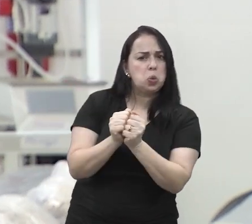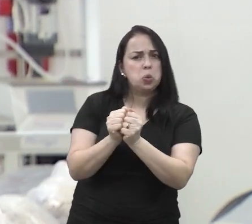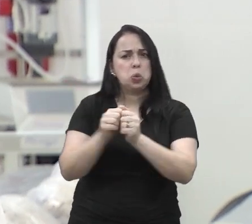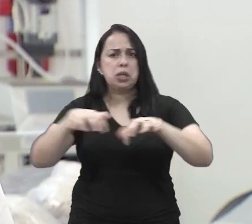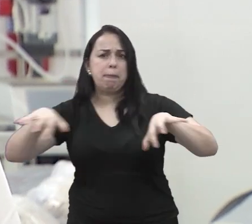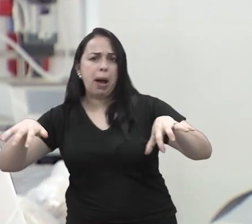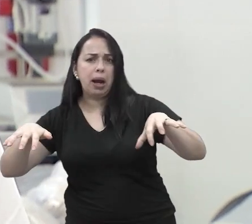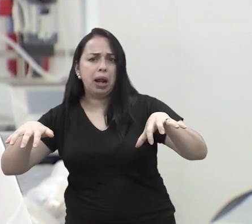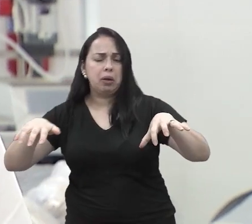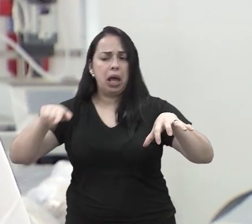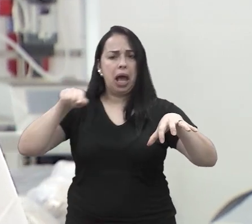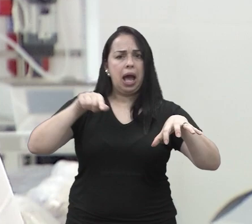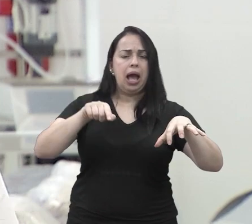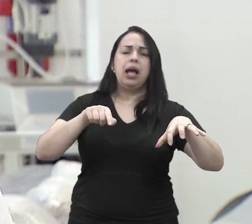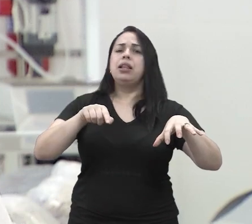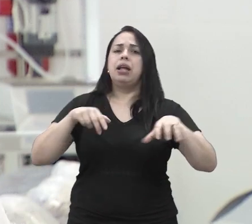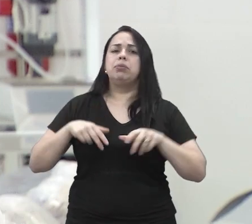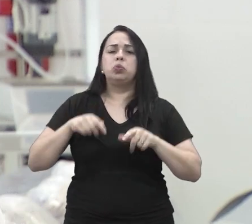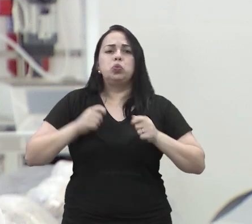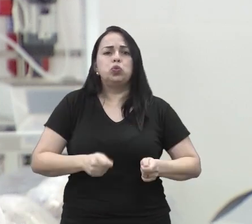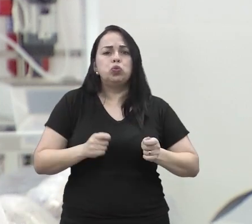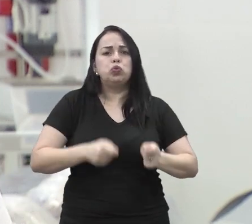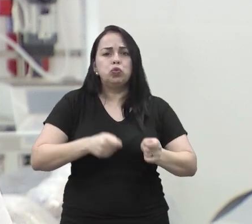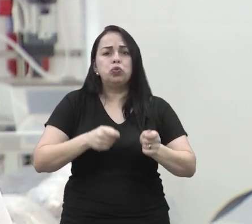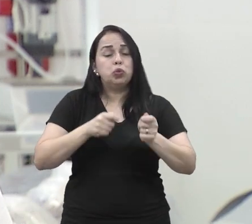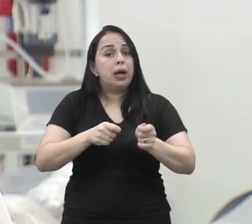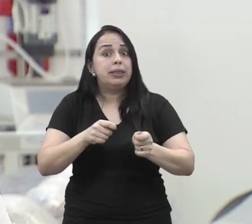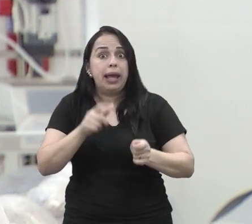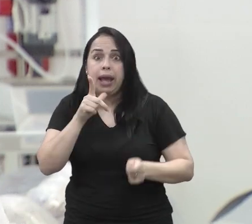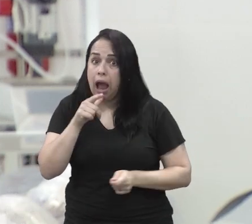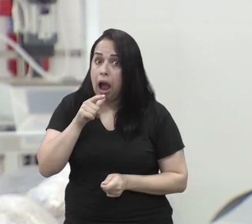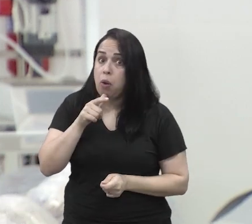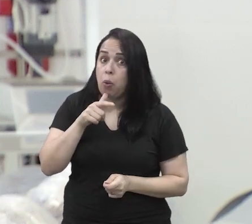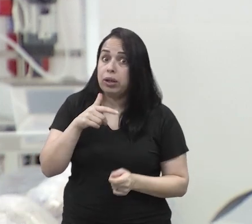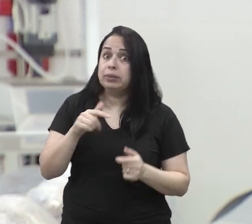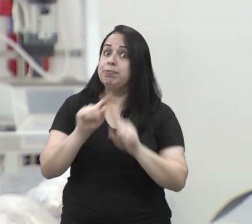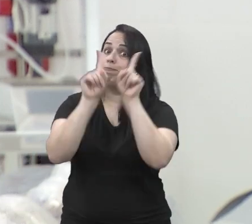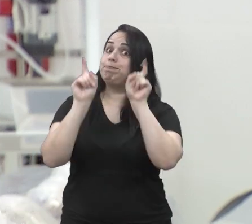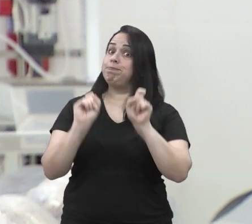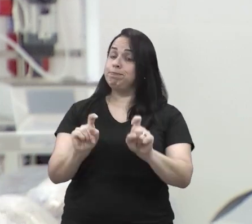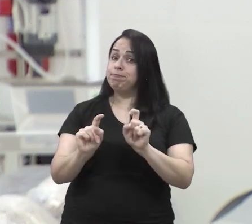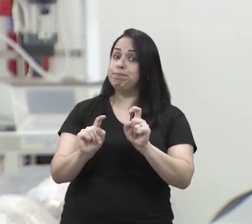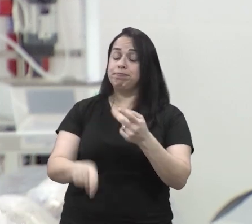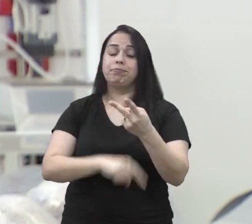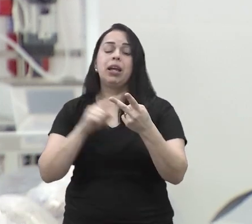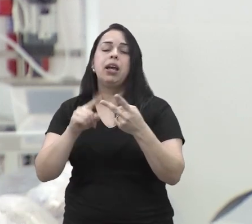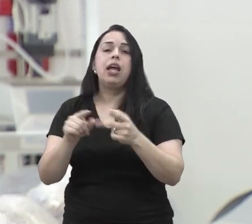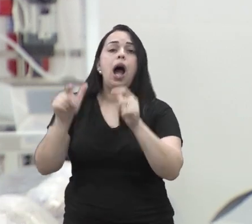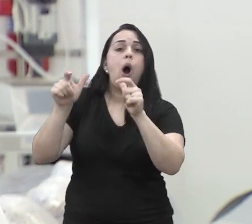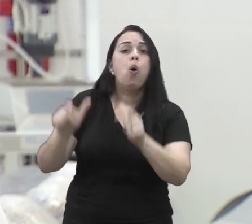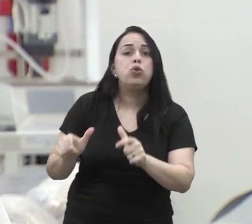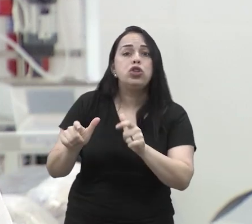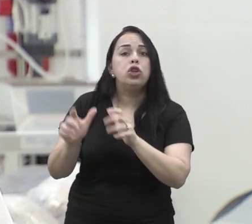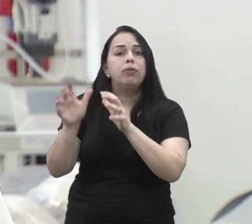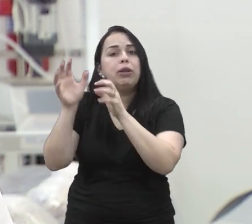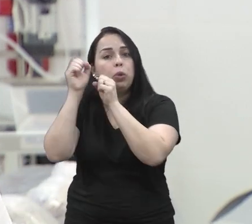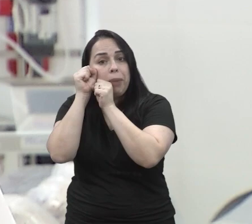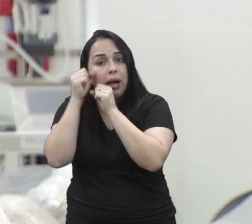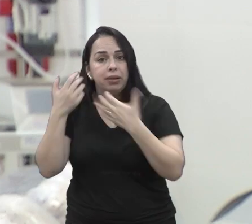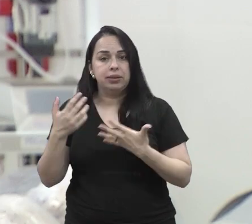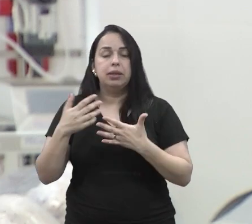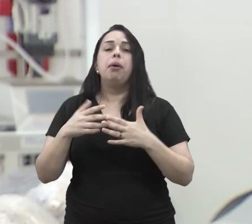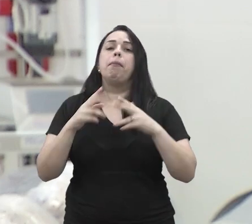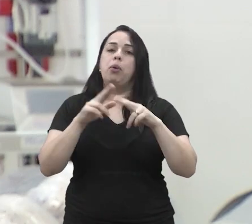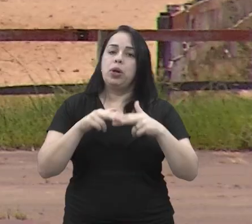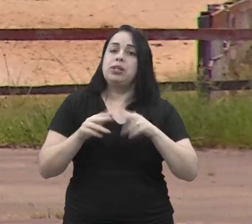com os meus animais? Vão ficar separados? Tem água durante essa estadia? Vamos dormir em quais locais?